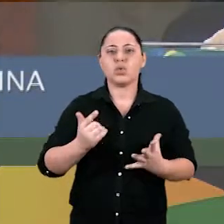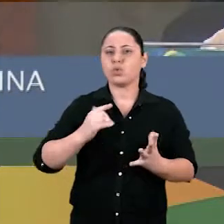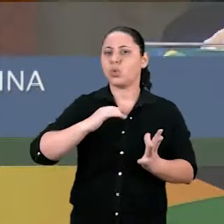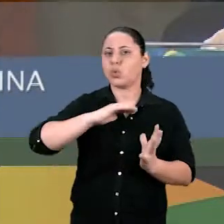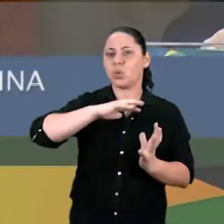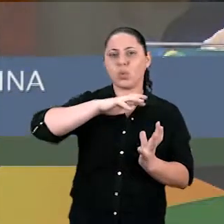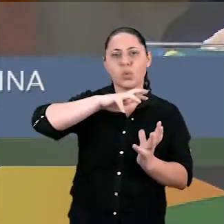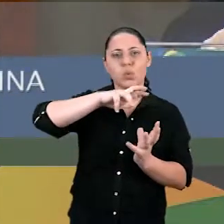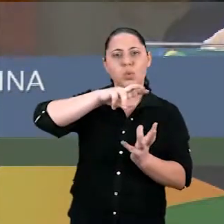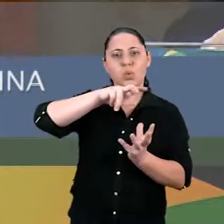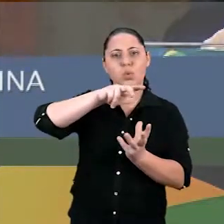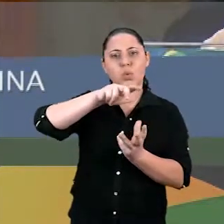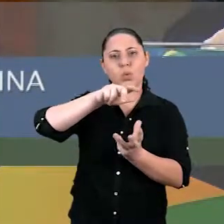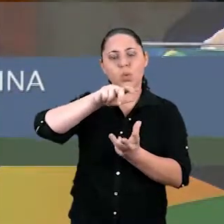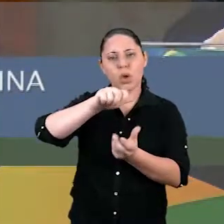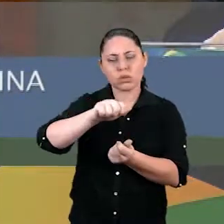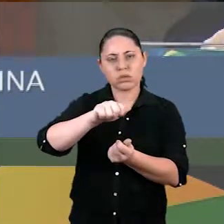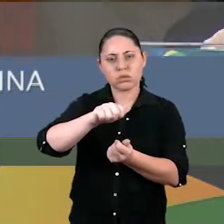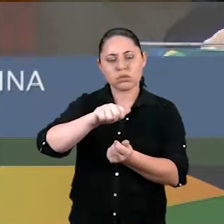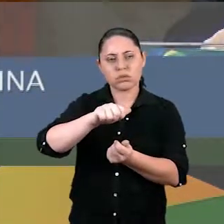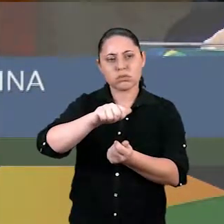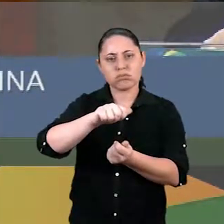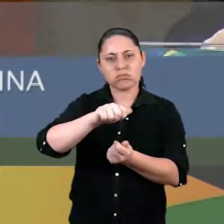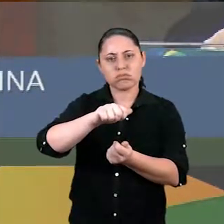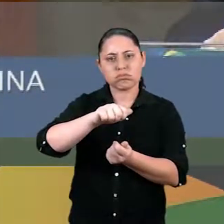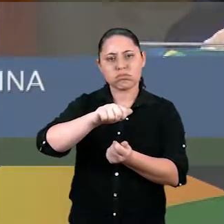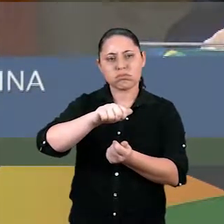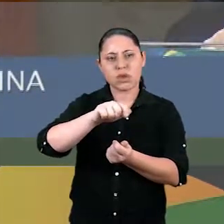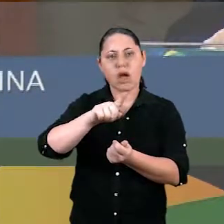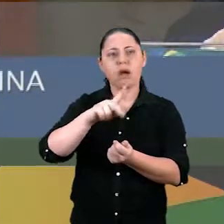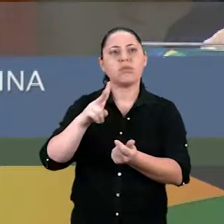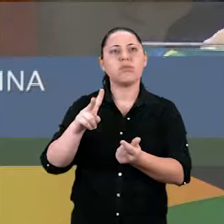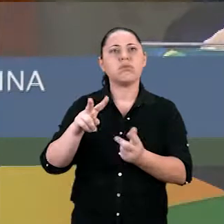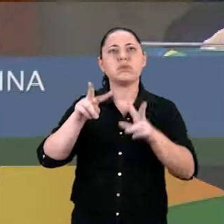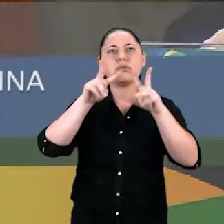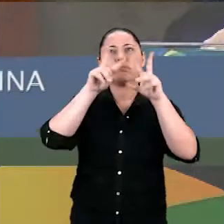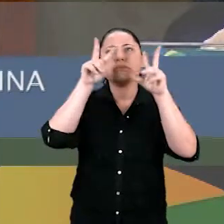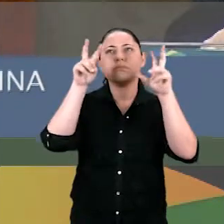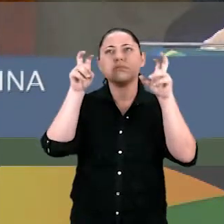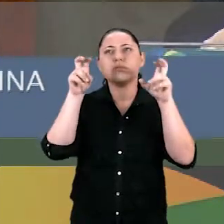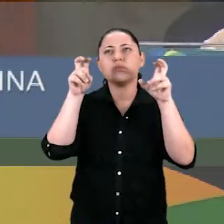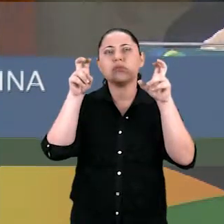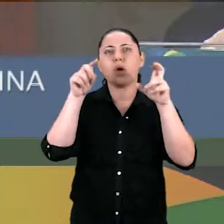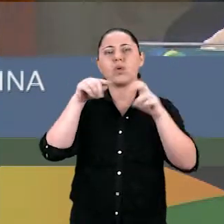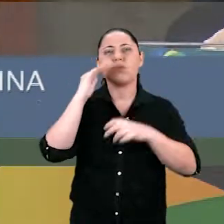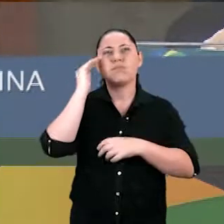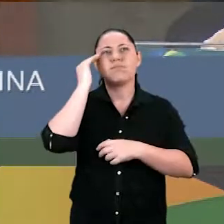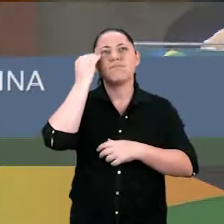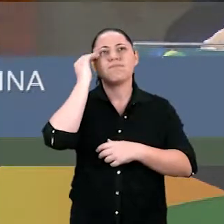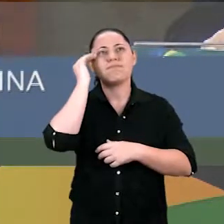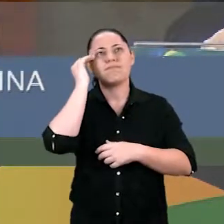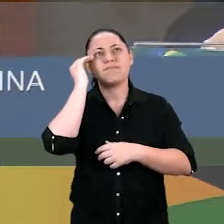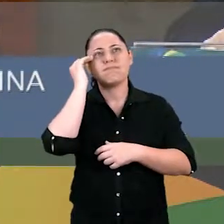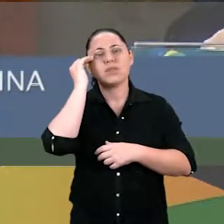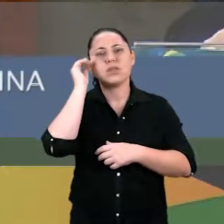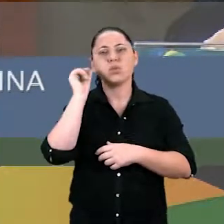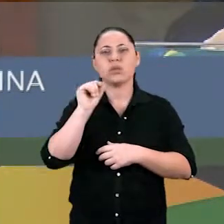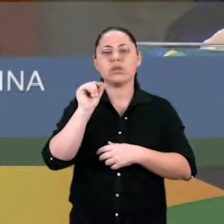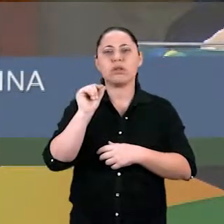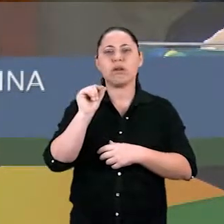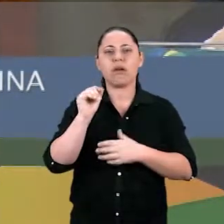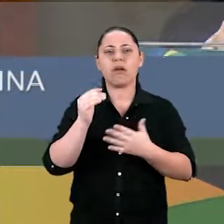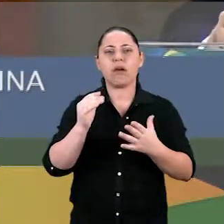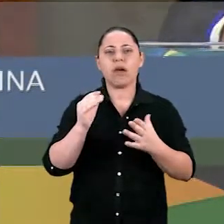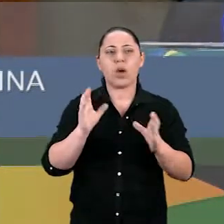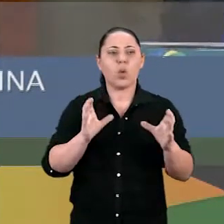subcontinente, acaba decorrendo de uma compreensão muito específica. A compreensão da função